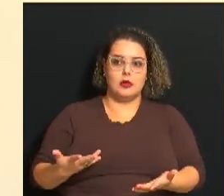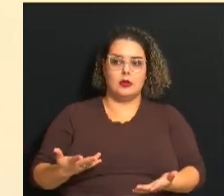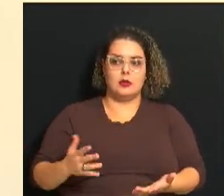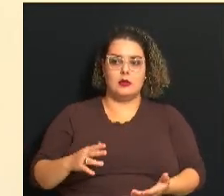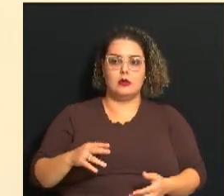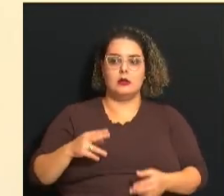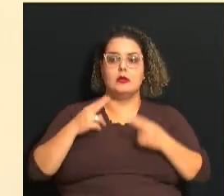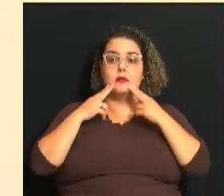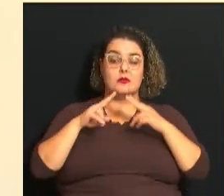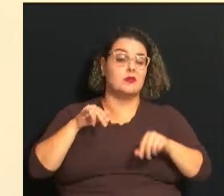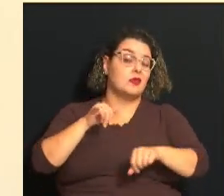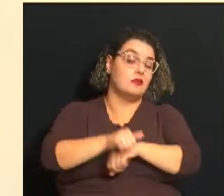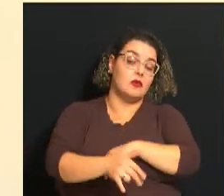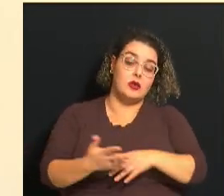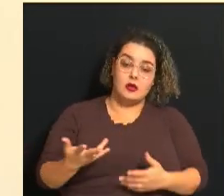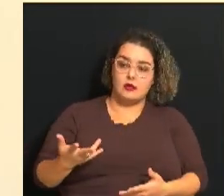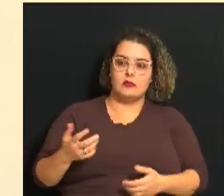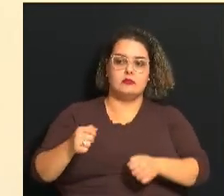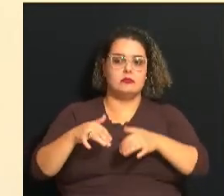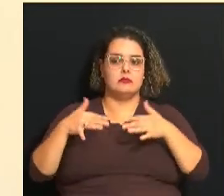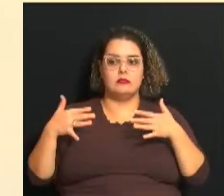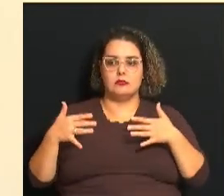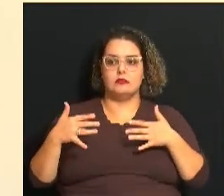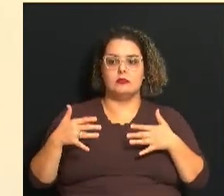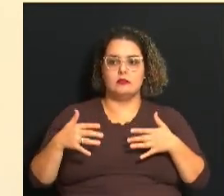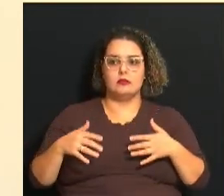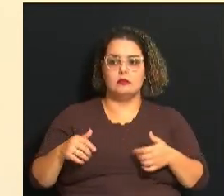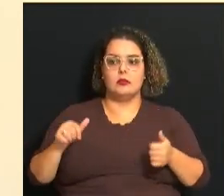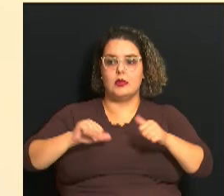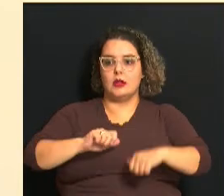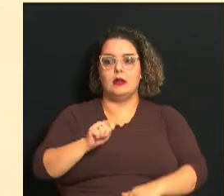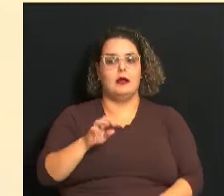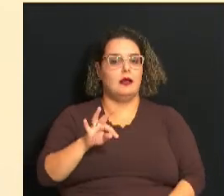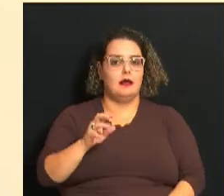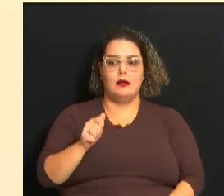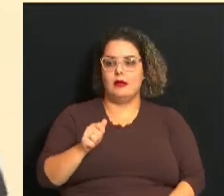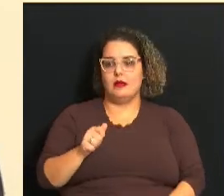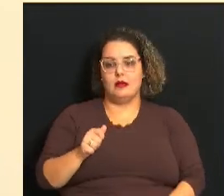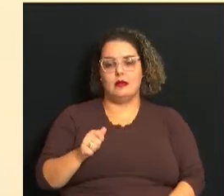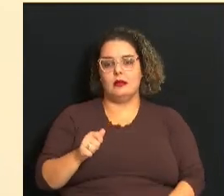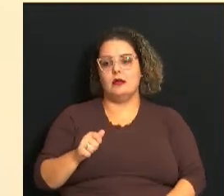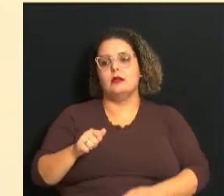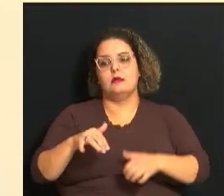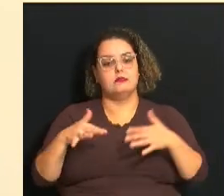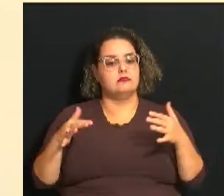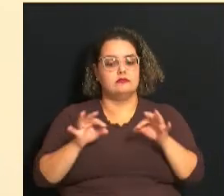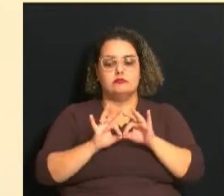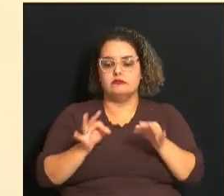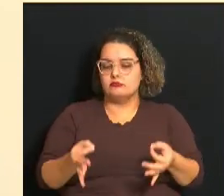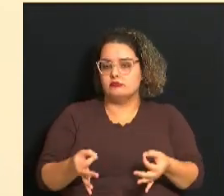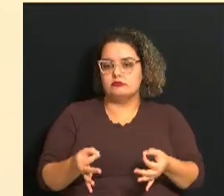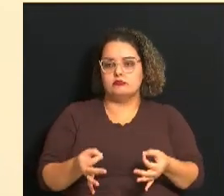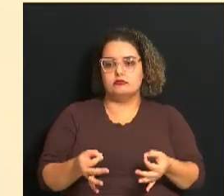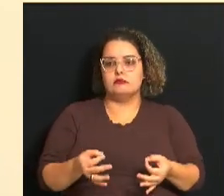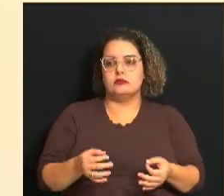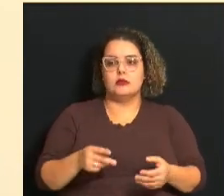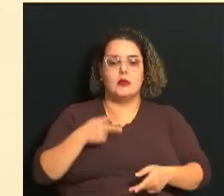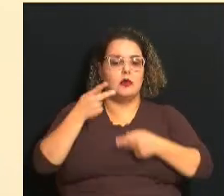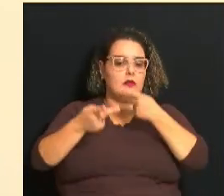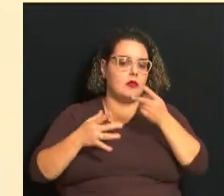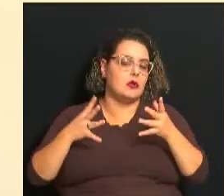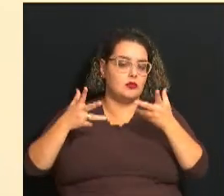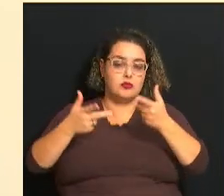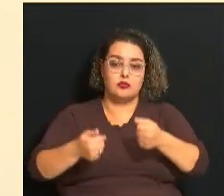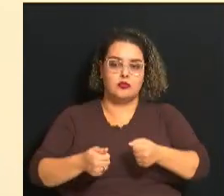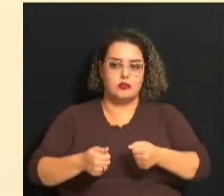falta audiência então precariedade da ata né ata de audiência também objetiva sucinta ela não reproduz todos os gestos